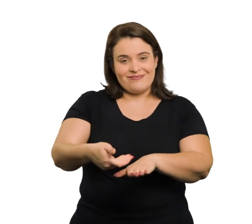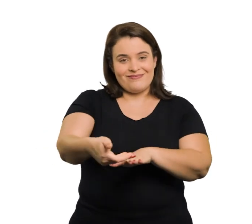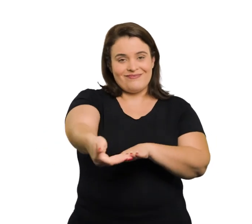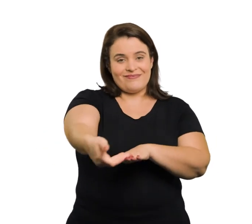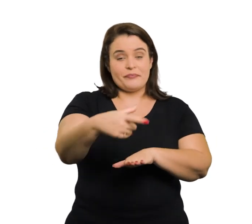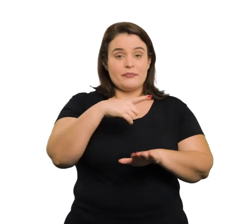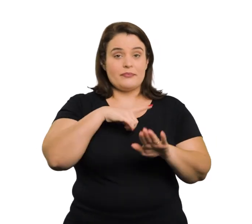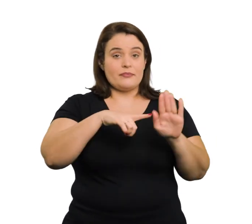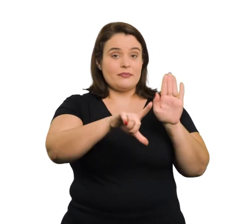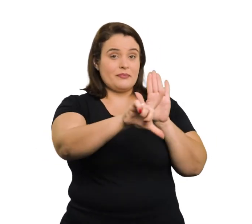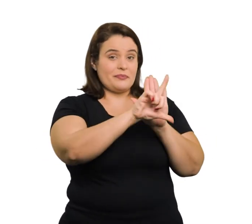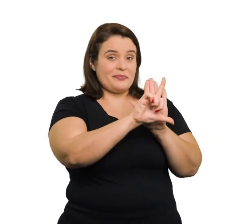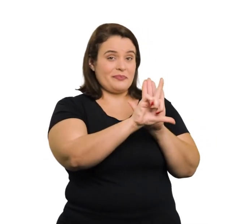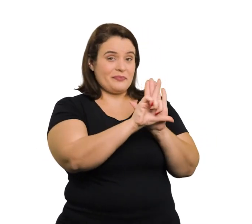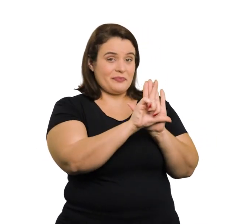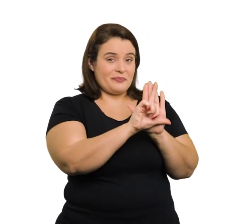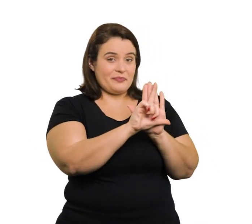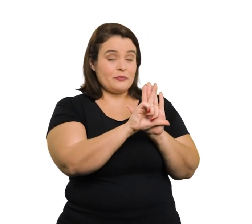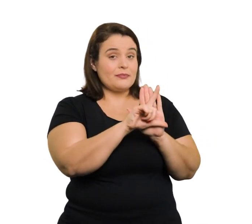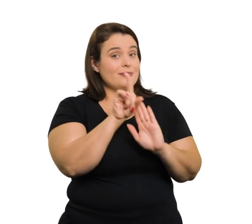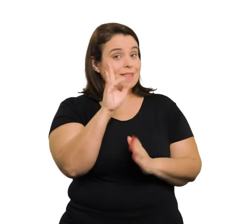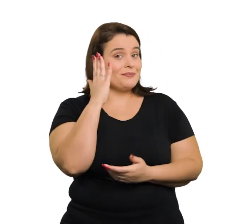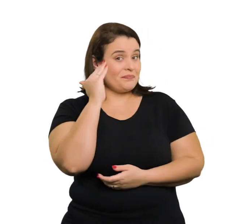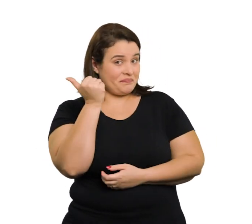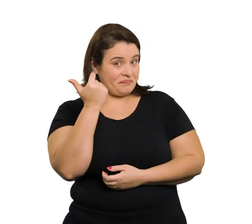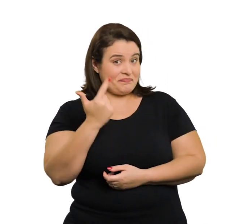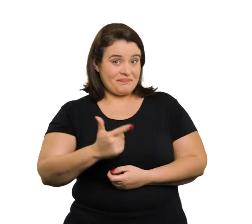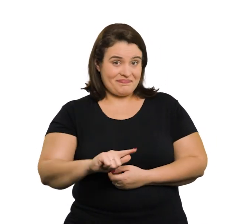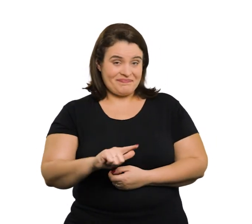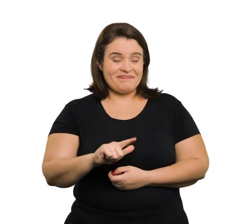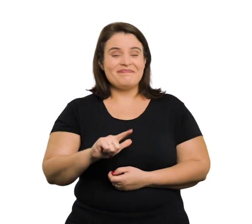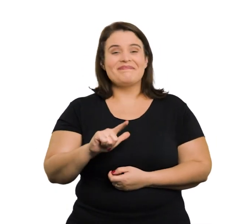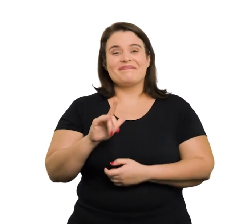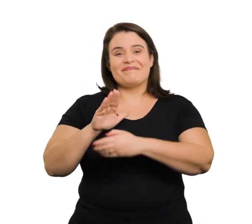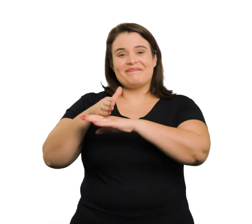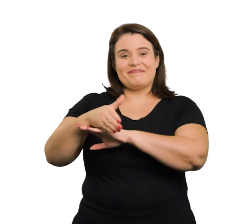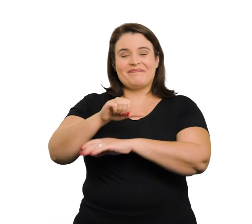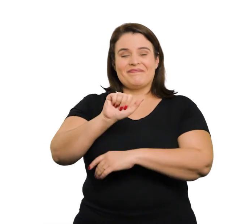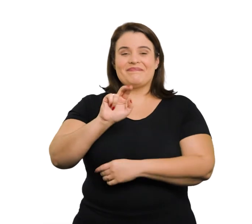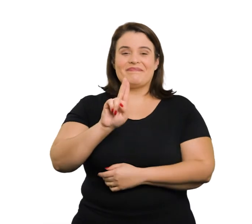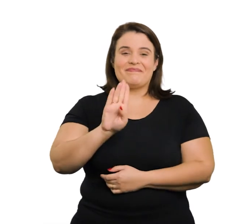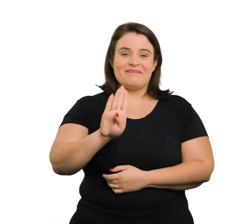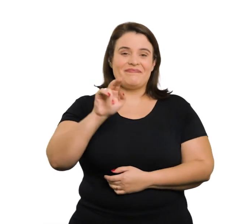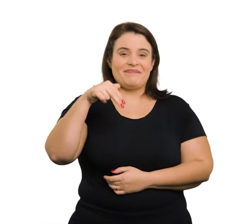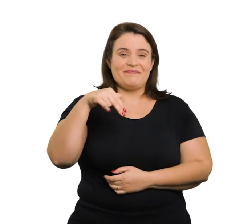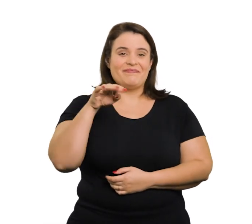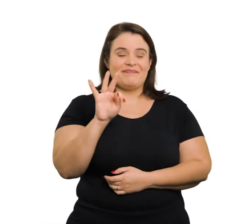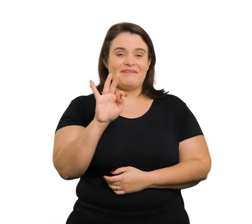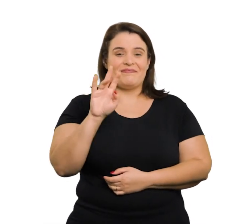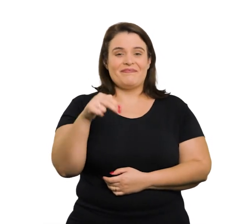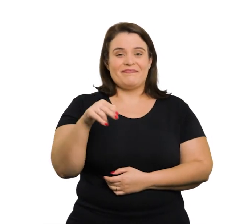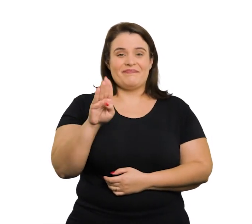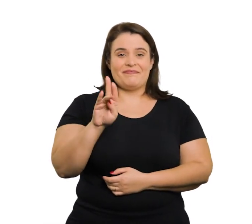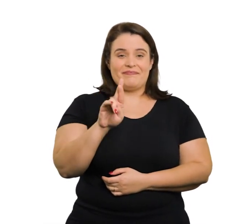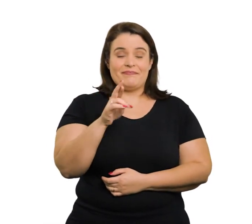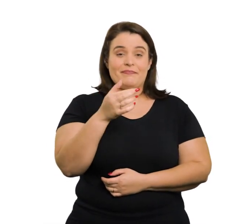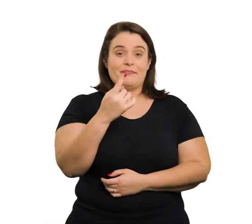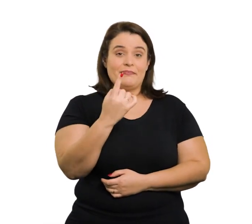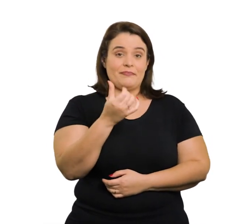da sinalização visual e tátil no piso previstas em legislação. Para saber mais, consulte